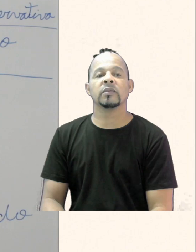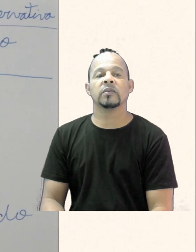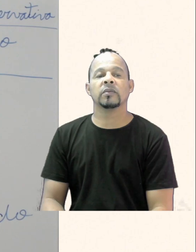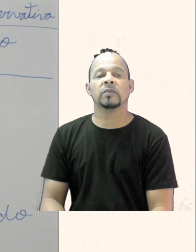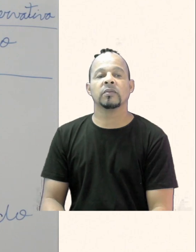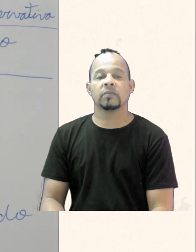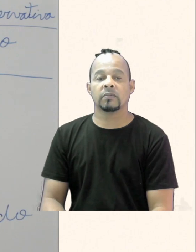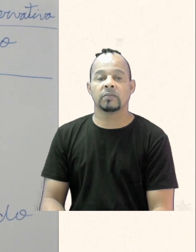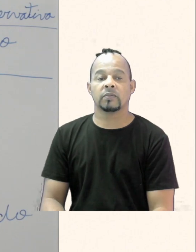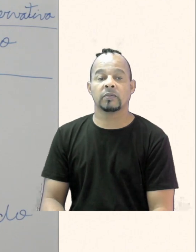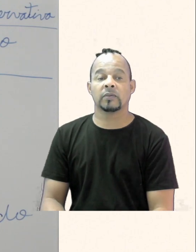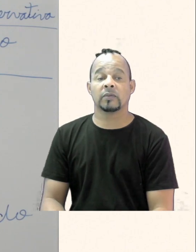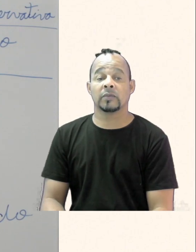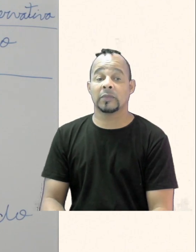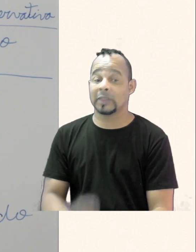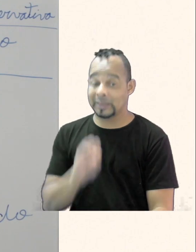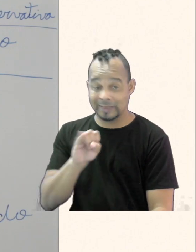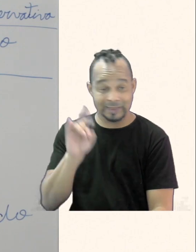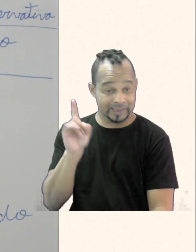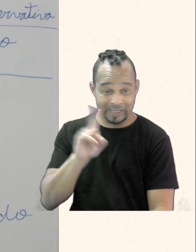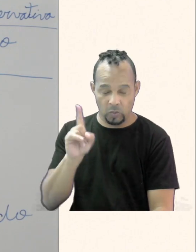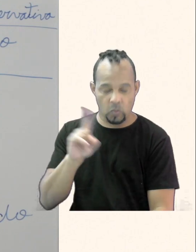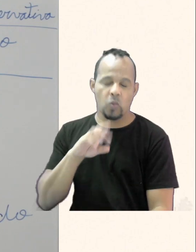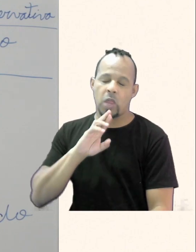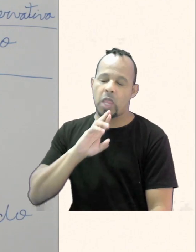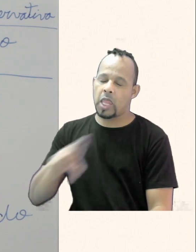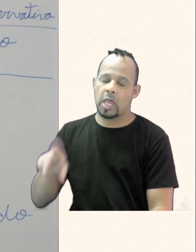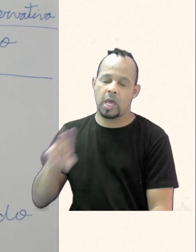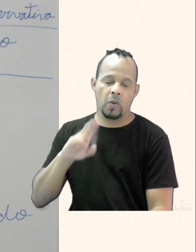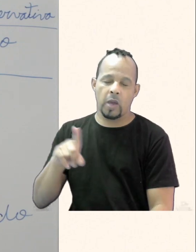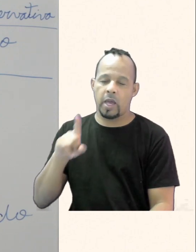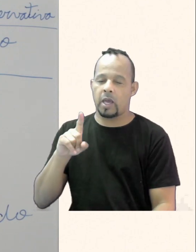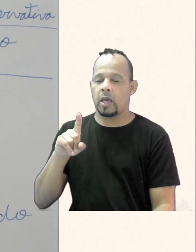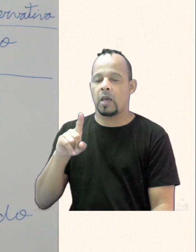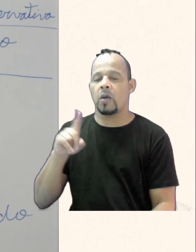Beleza? Caso contrário, ela é não conservativa.